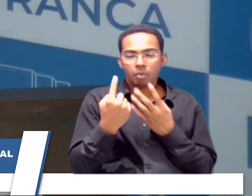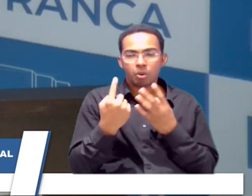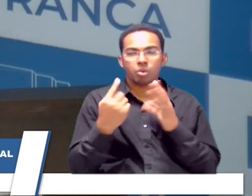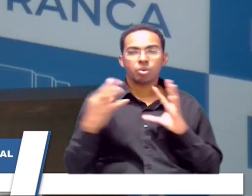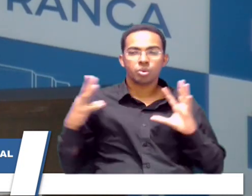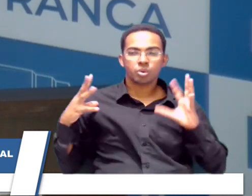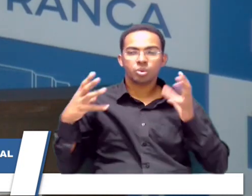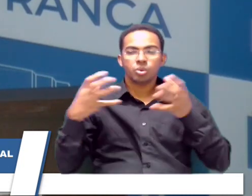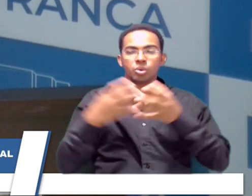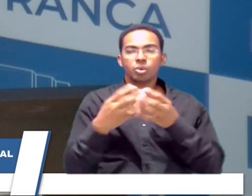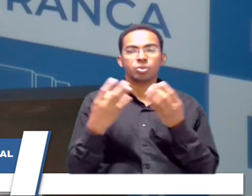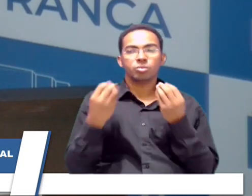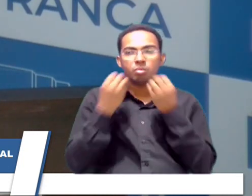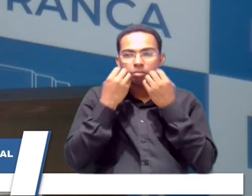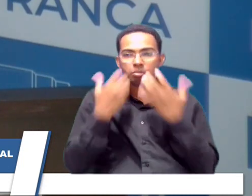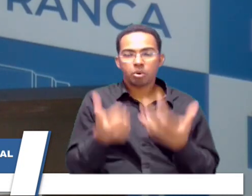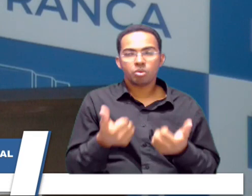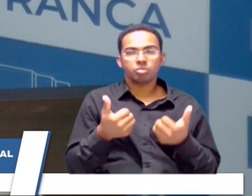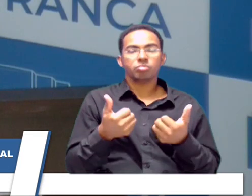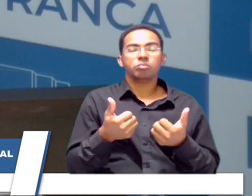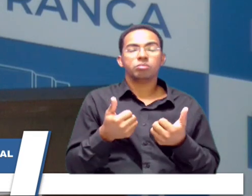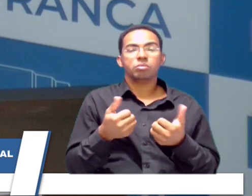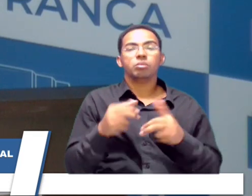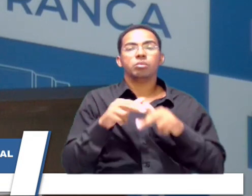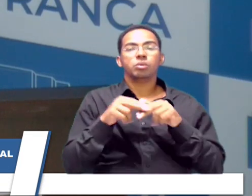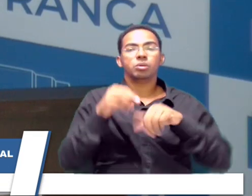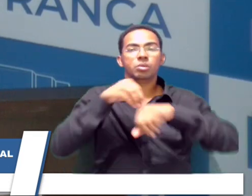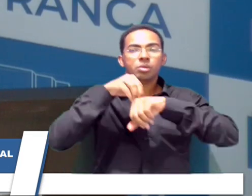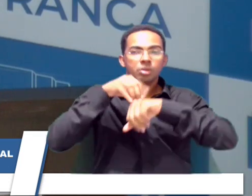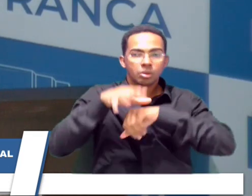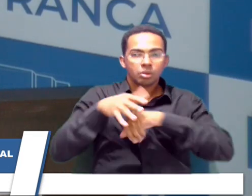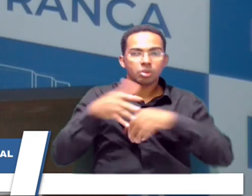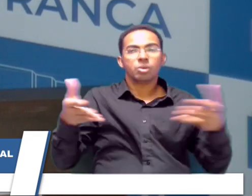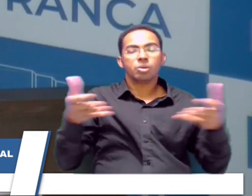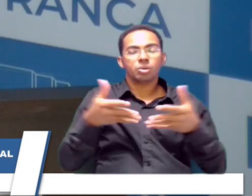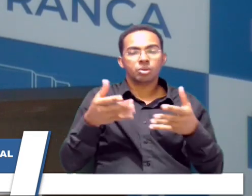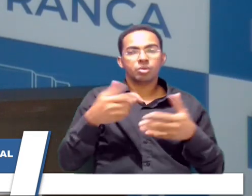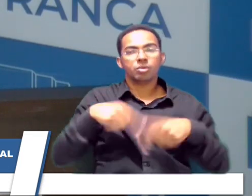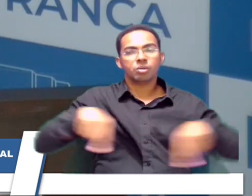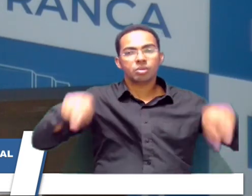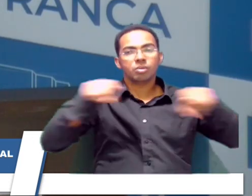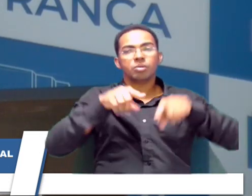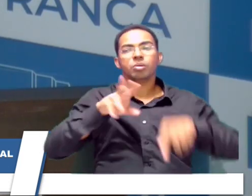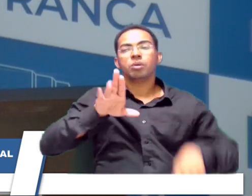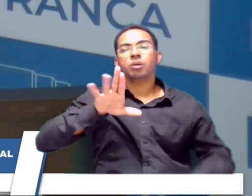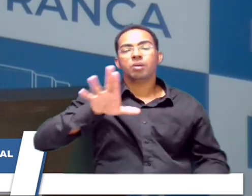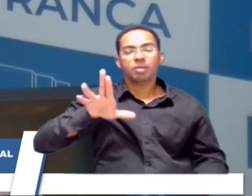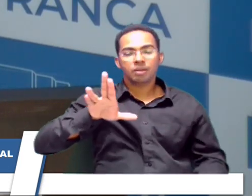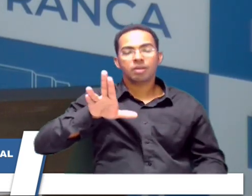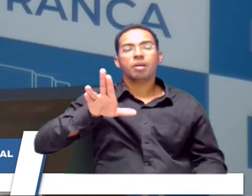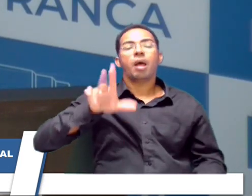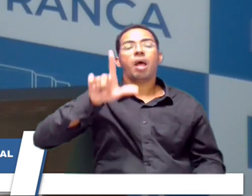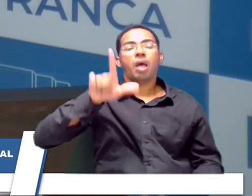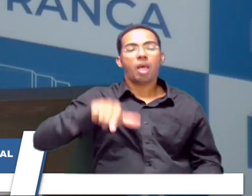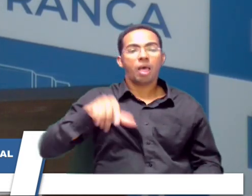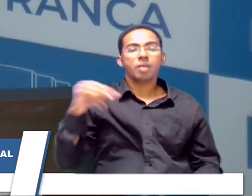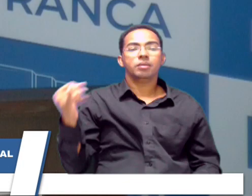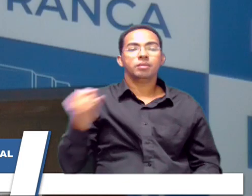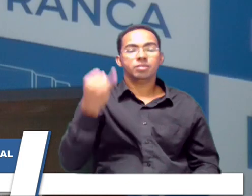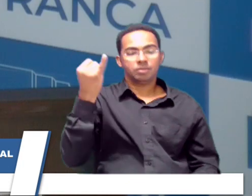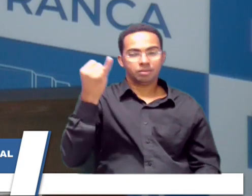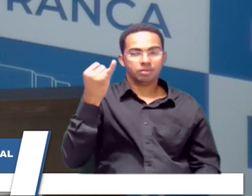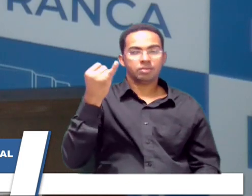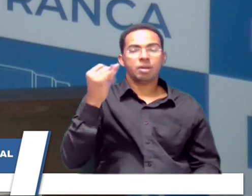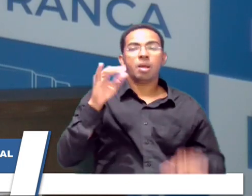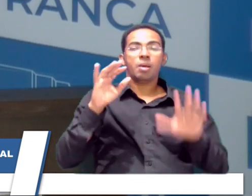nós juntos. E esse é o que eu quero deixar hoje para vocês. A cannabis é extremamente importante. Mas